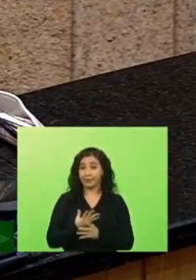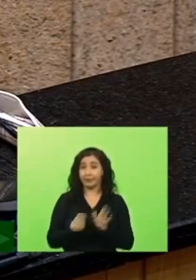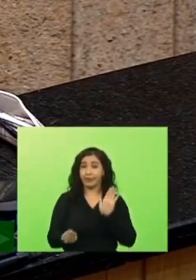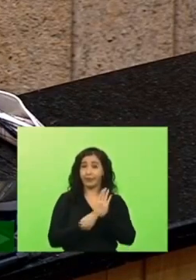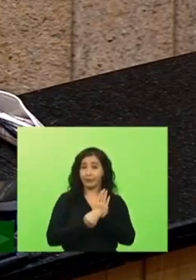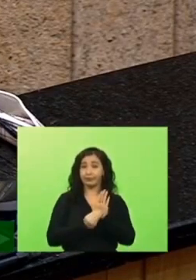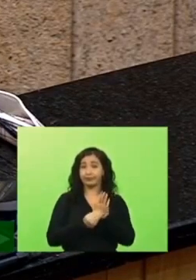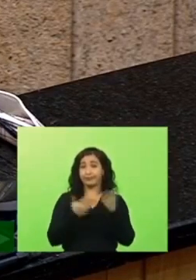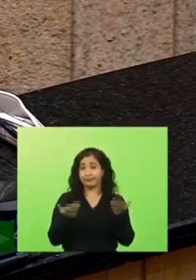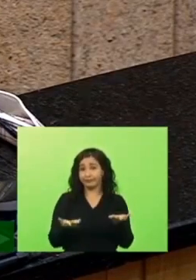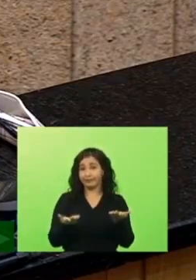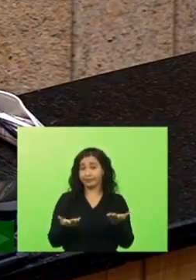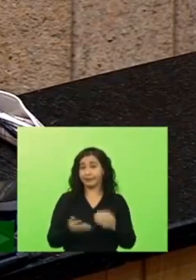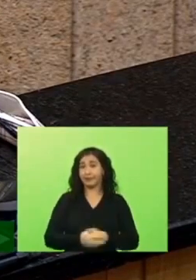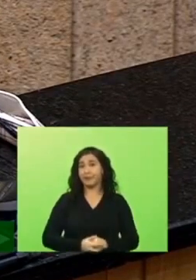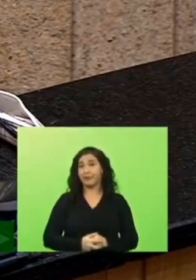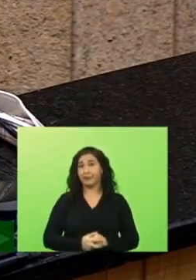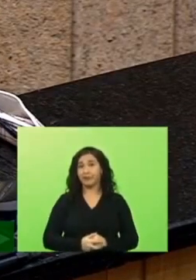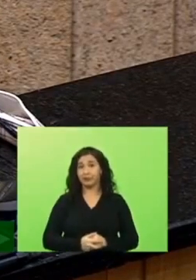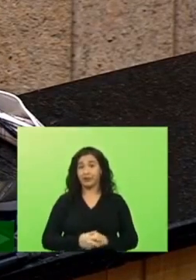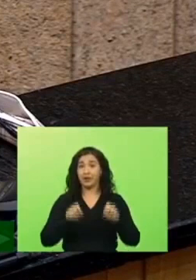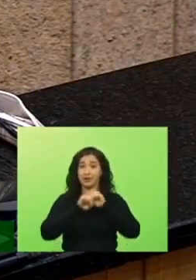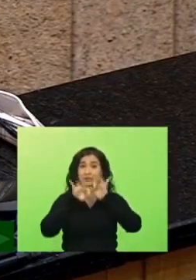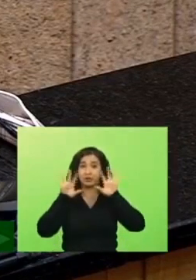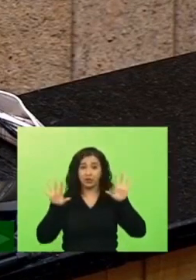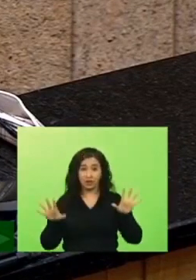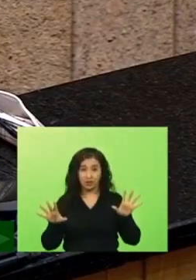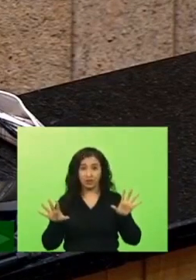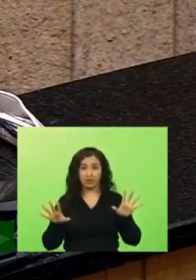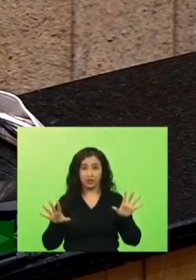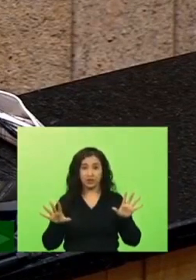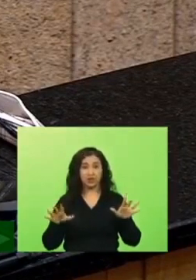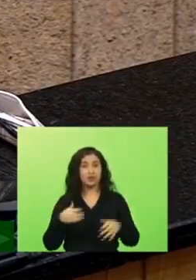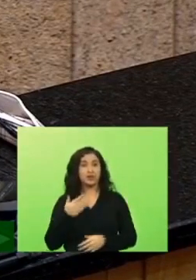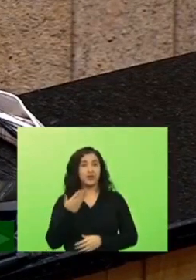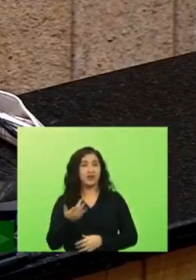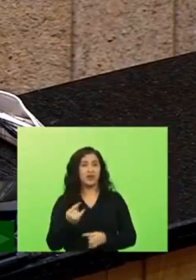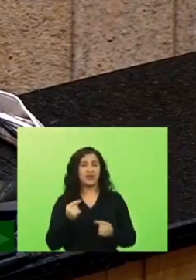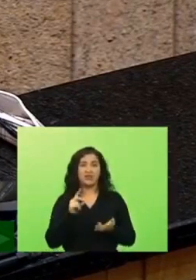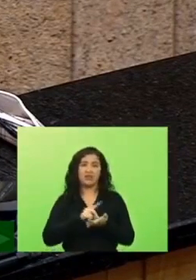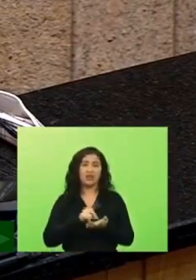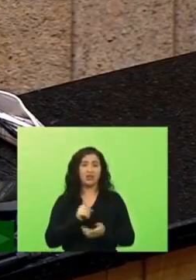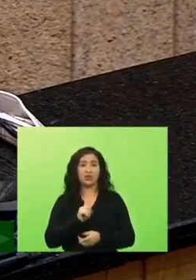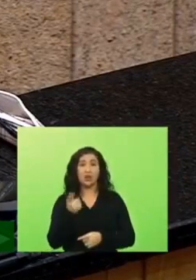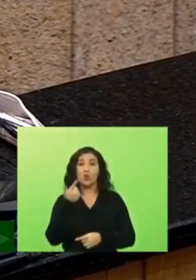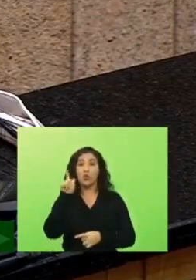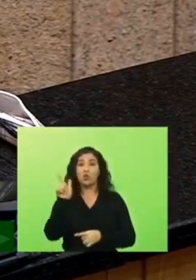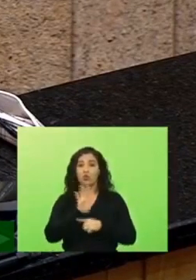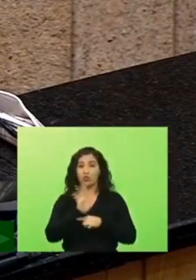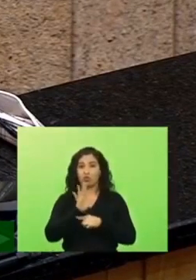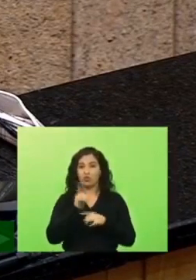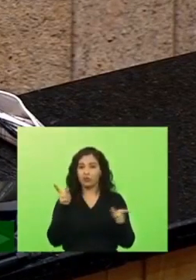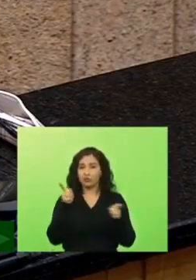Maju. E para nós desmistificarmos, esclarecermos como não foi desta forma, tem mais um vídeo curtinho de 30 segundos